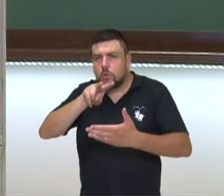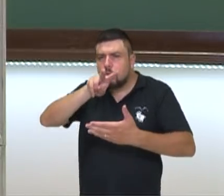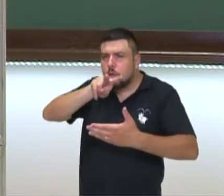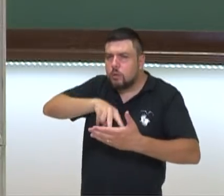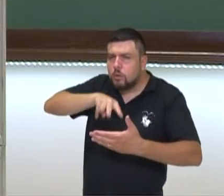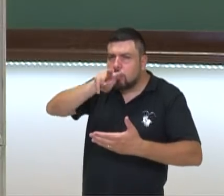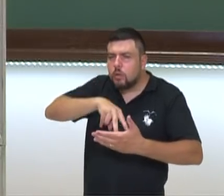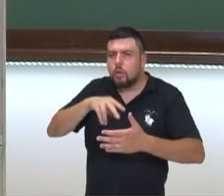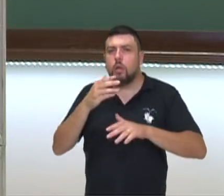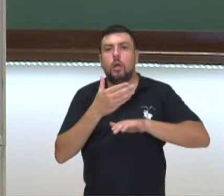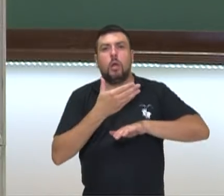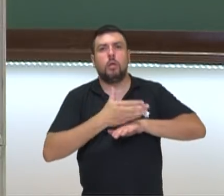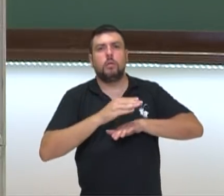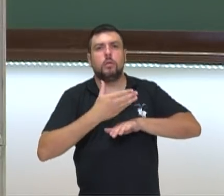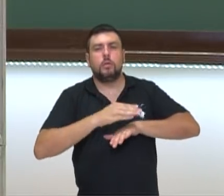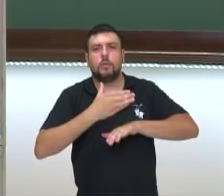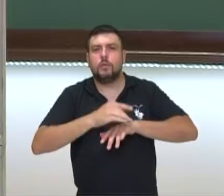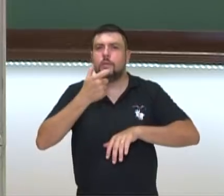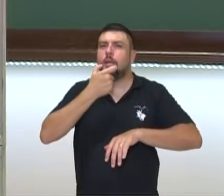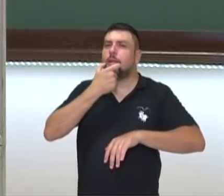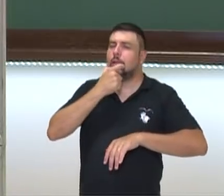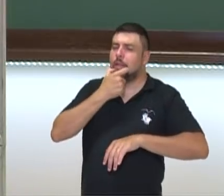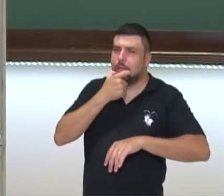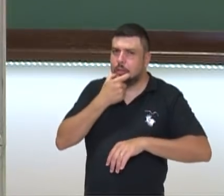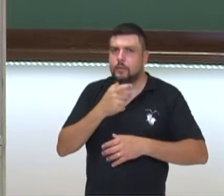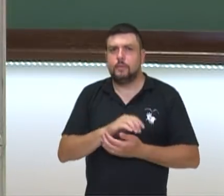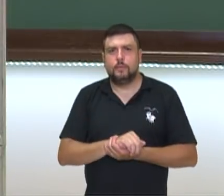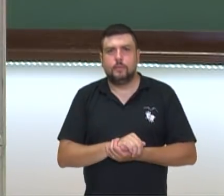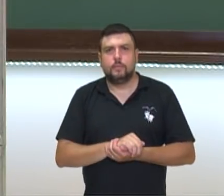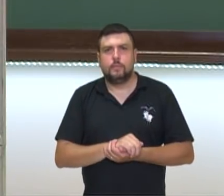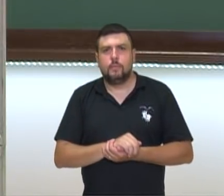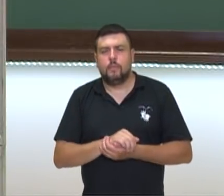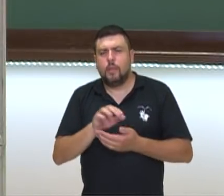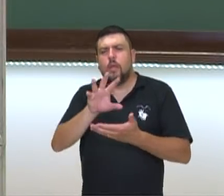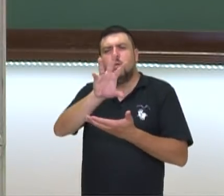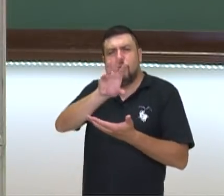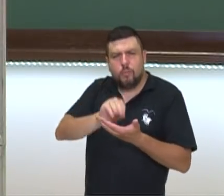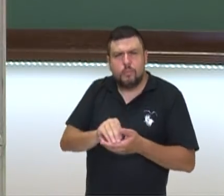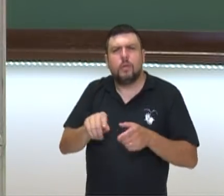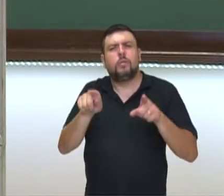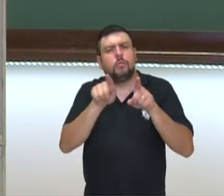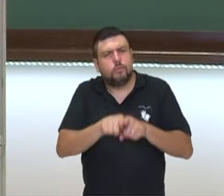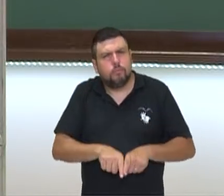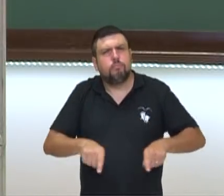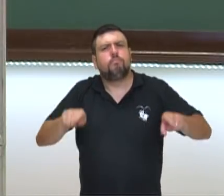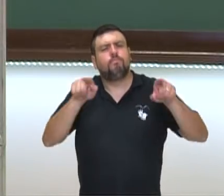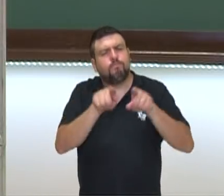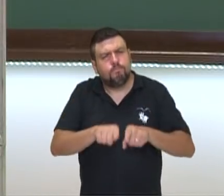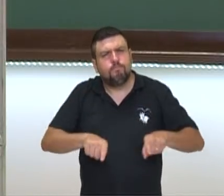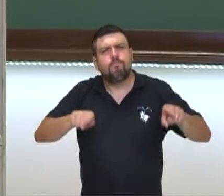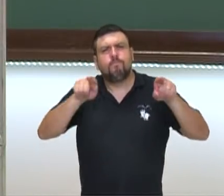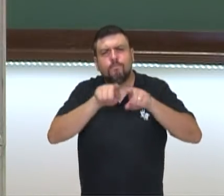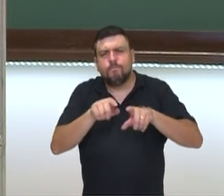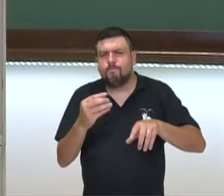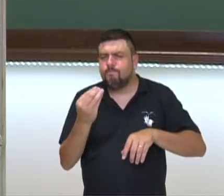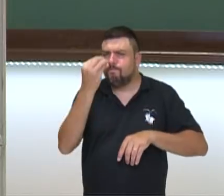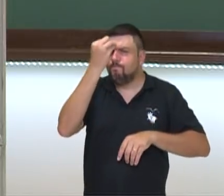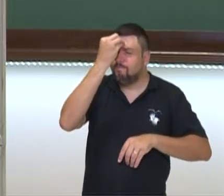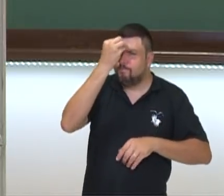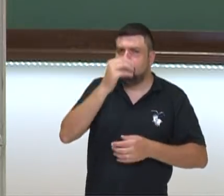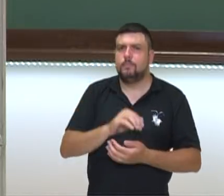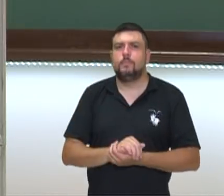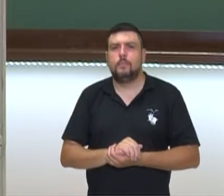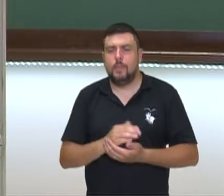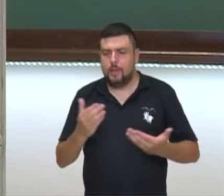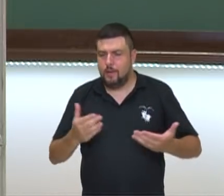isso vai ajudar bastante na questão da pronúncia, tá bom? Copia, escreva quantas vezes, repitam as palavras, tá certo? Eu